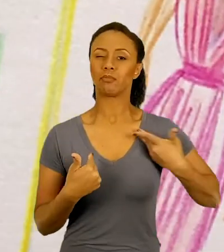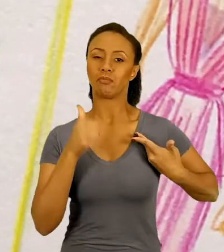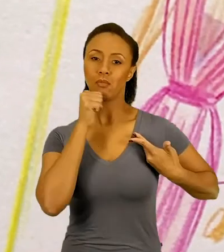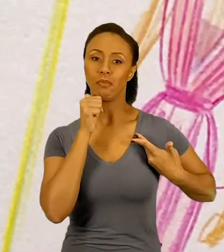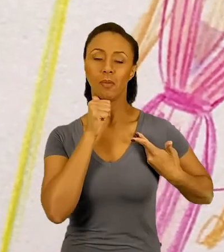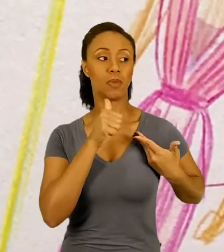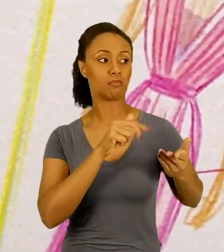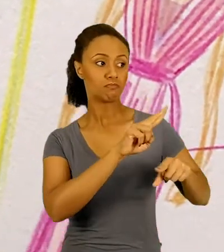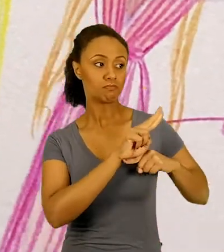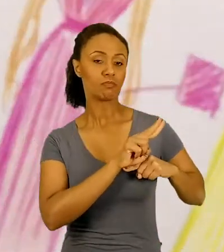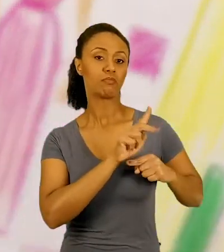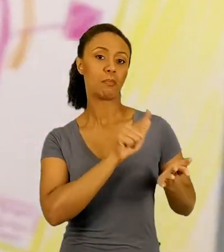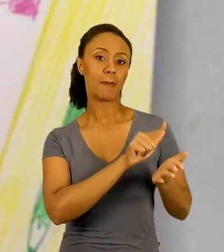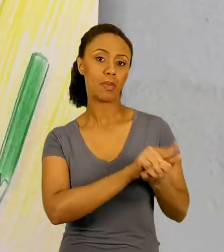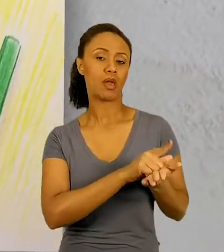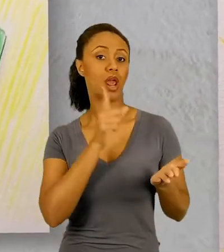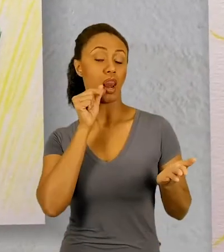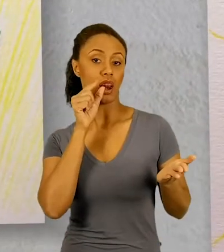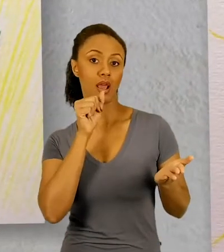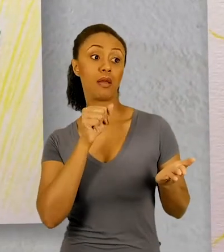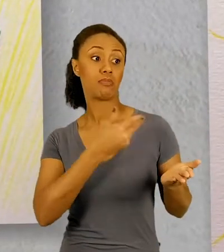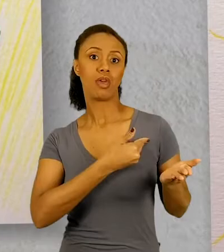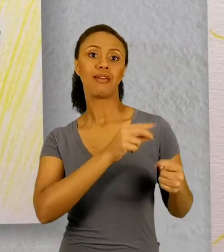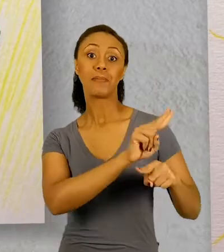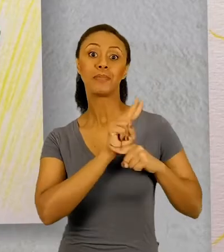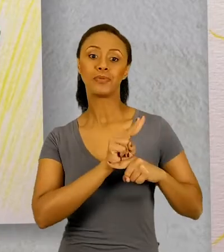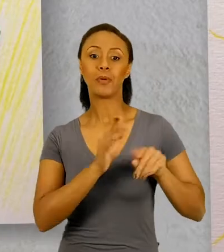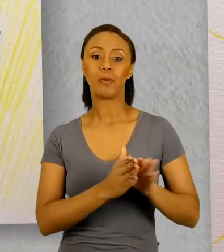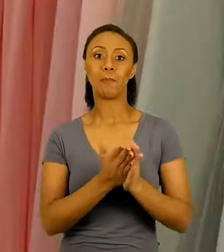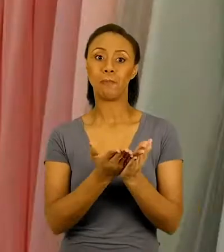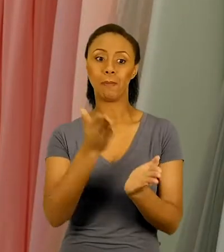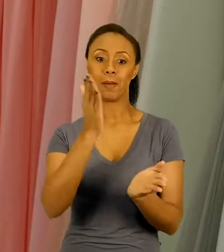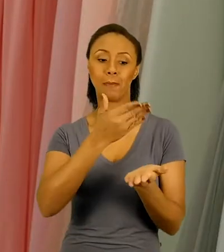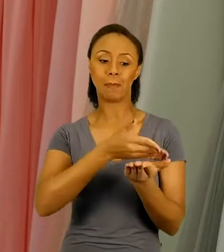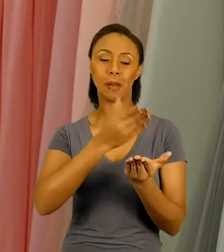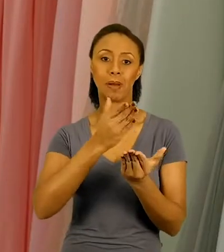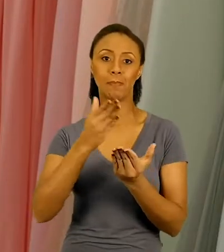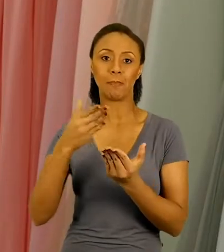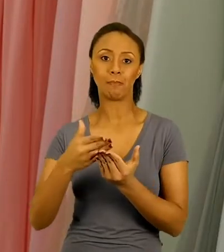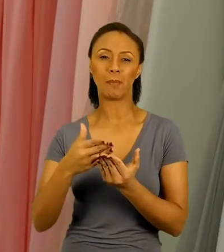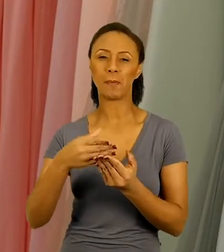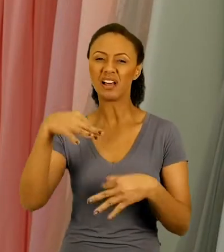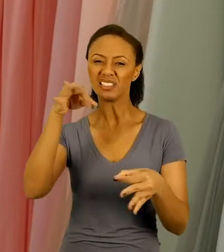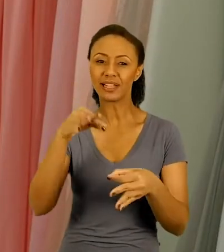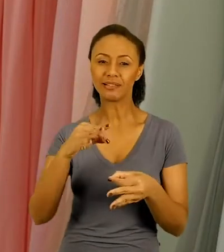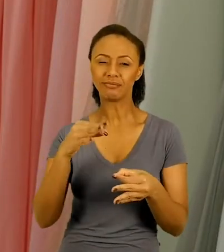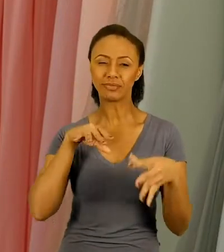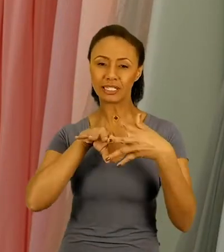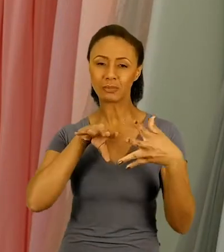de sulfite e lápis. A minha amiga me emprestou uma pasta, aquelas da folha transparente, coloquei dentro, eu falei, quer saber, eu